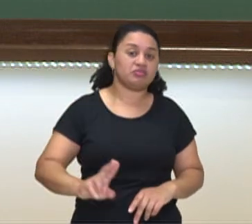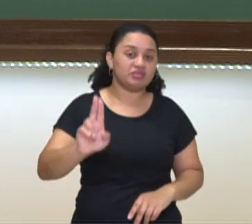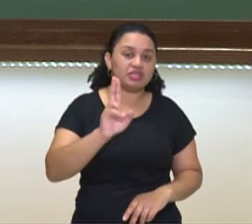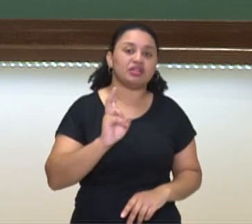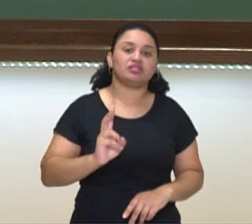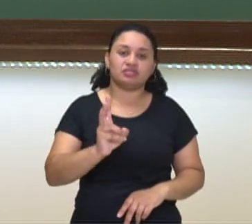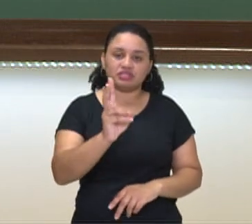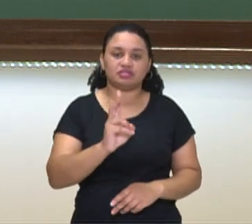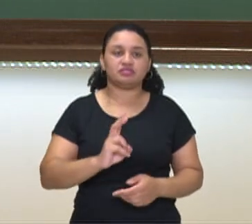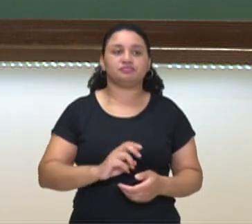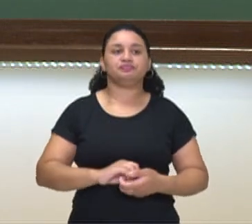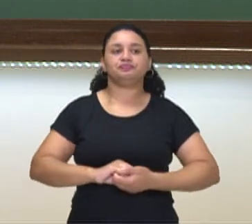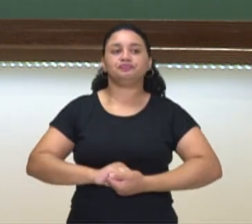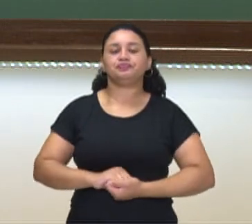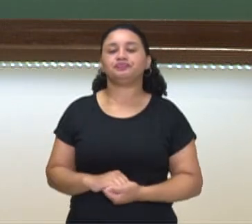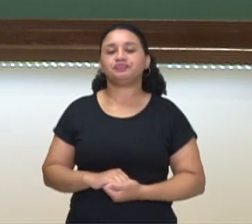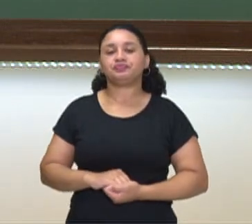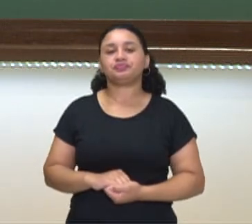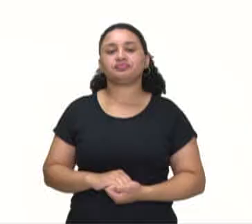muito em suas pinturas.